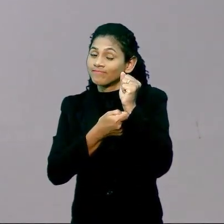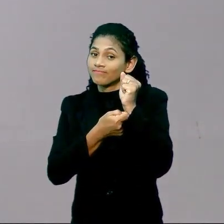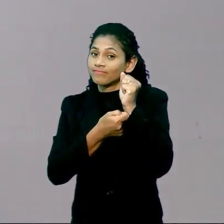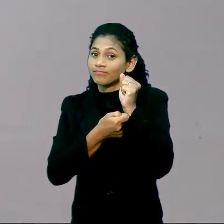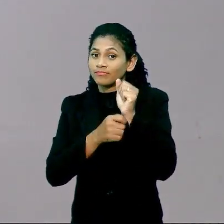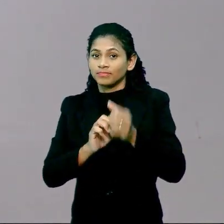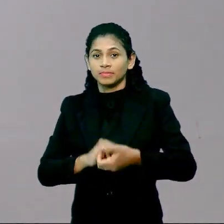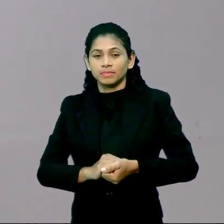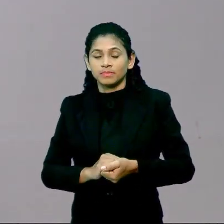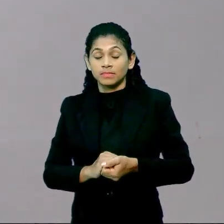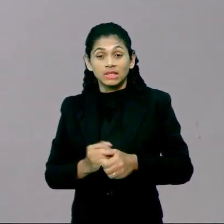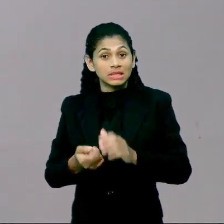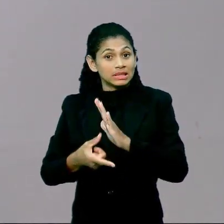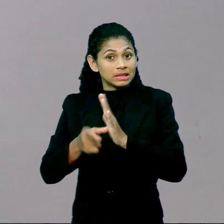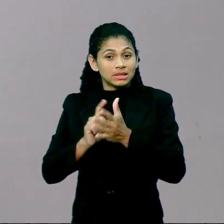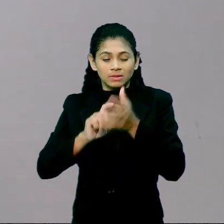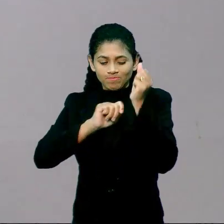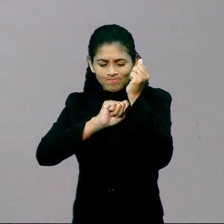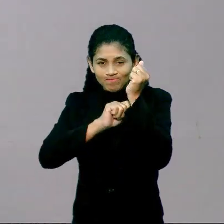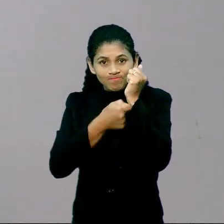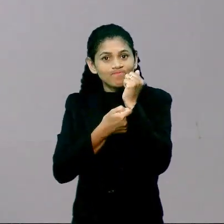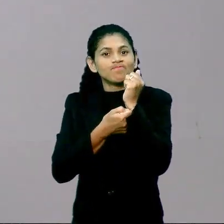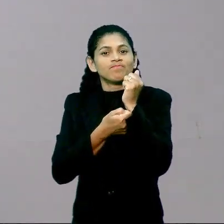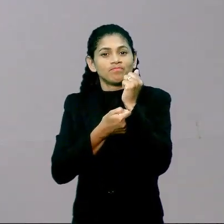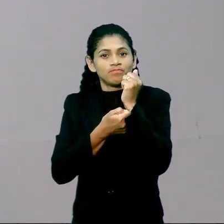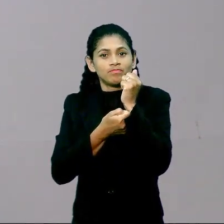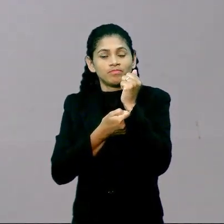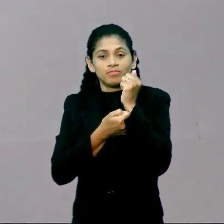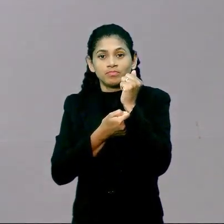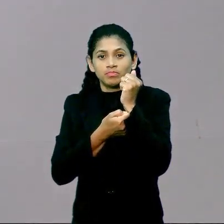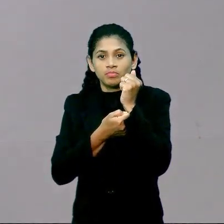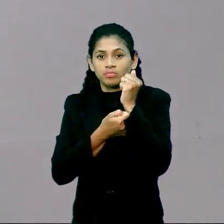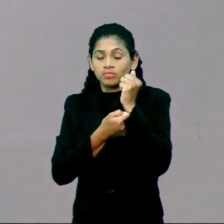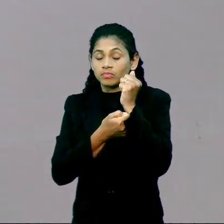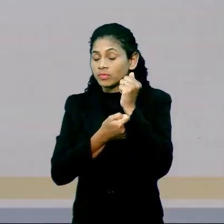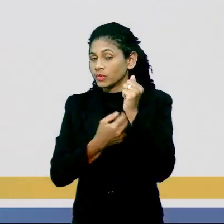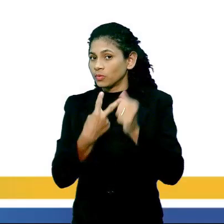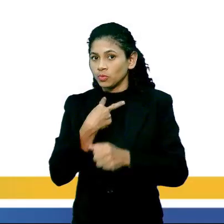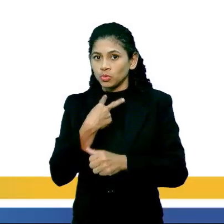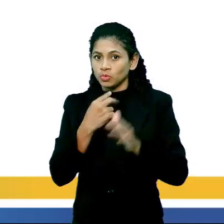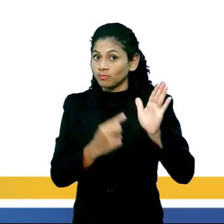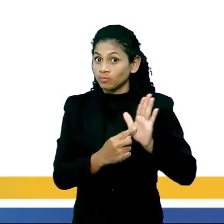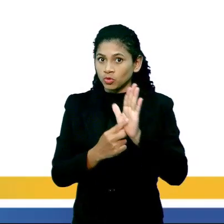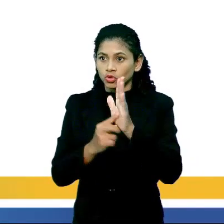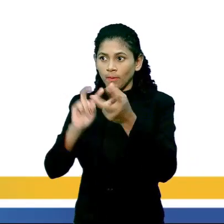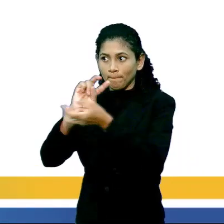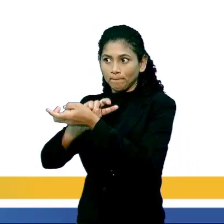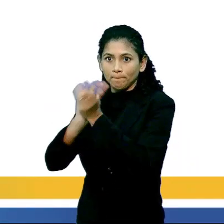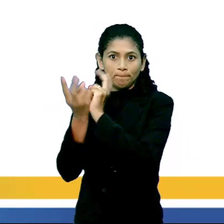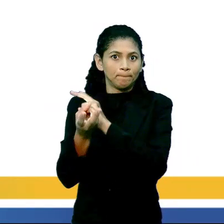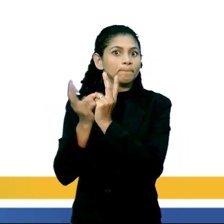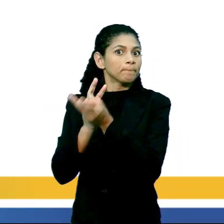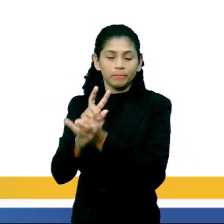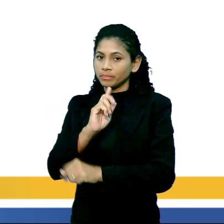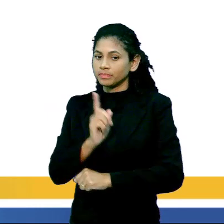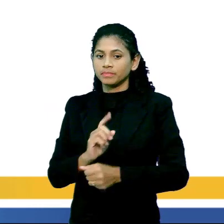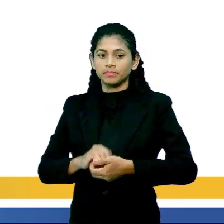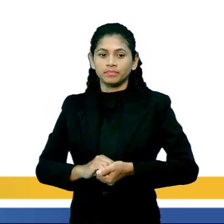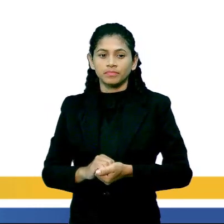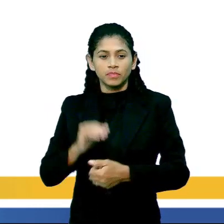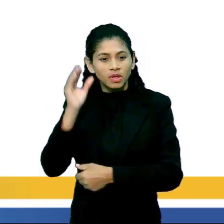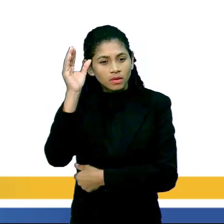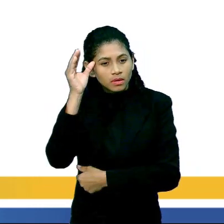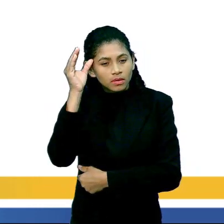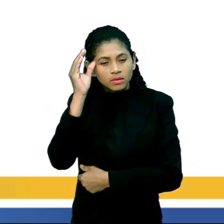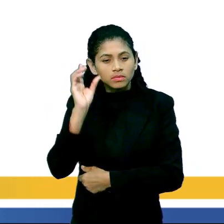segredo. Era segredo, meu amor, tinha que ser tudo ali, ó, pelas escondidas, então nada de oficial aqui. Alternativa D, pela